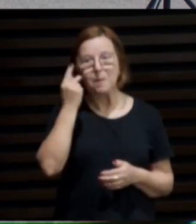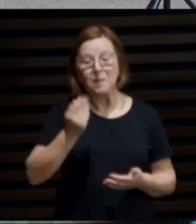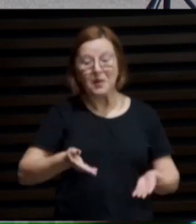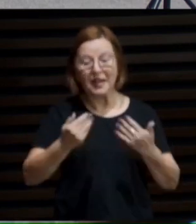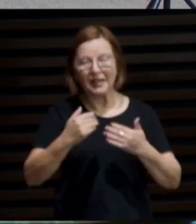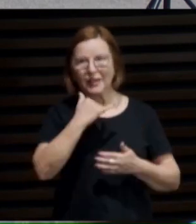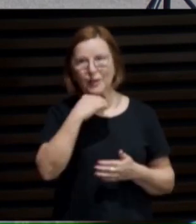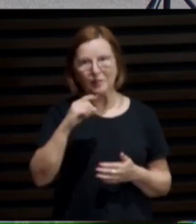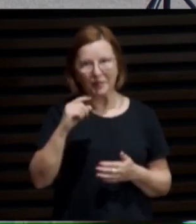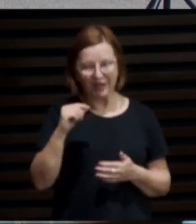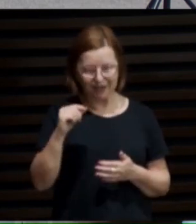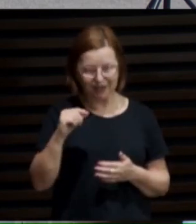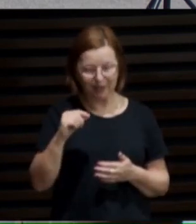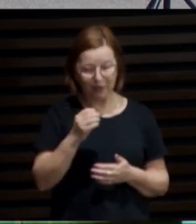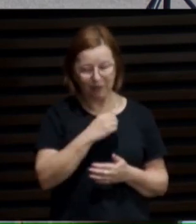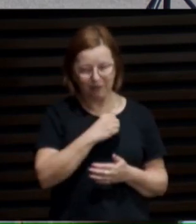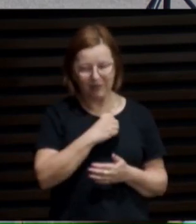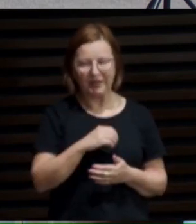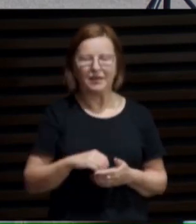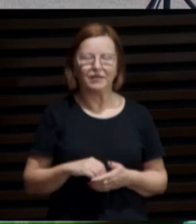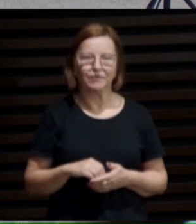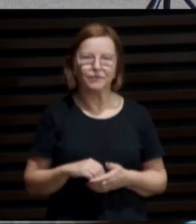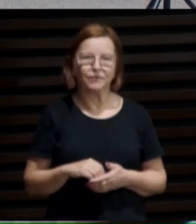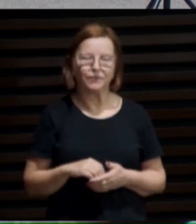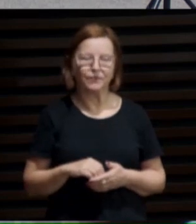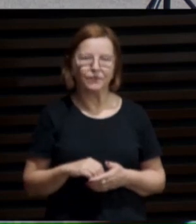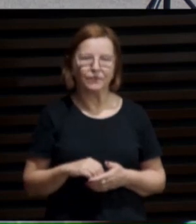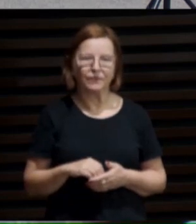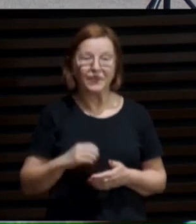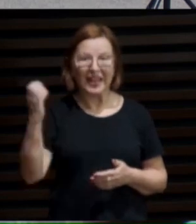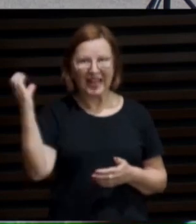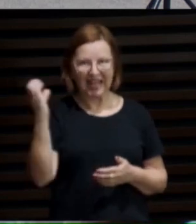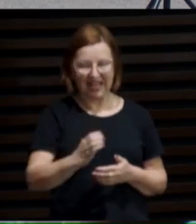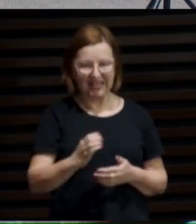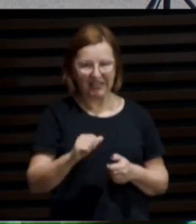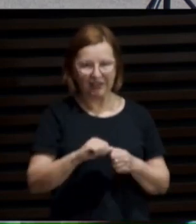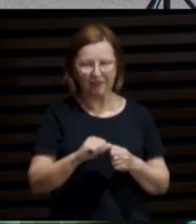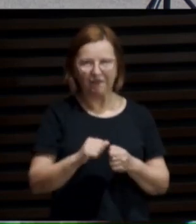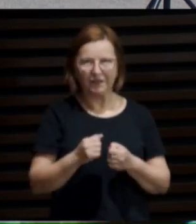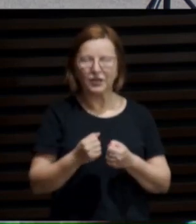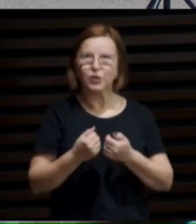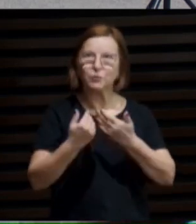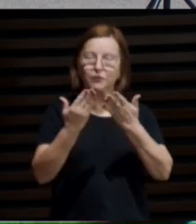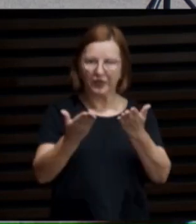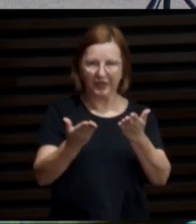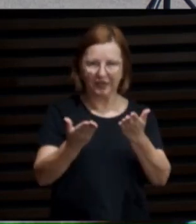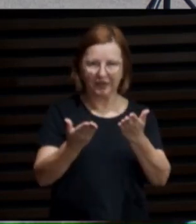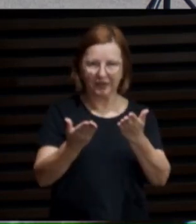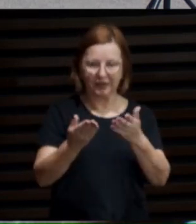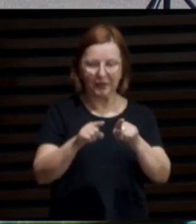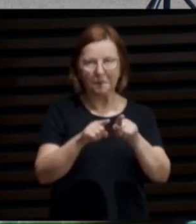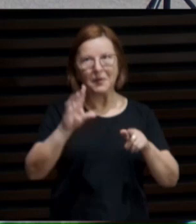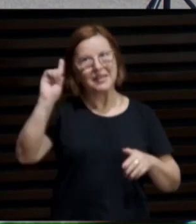Cristo Jesus. Agora, Caim, ele faz uma oferta, e essa oferta não é